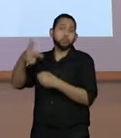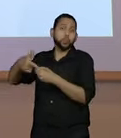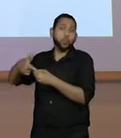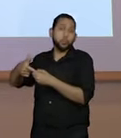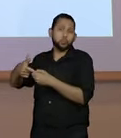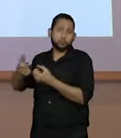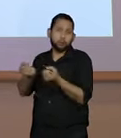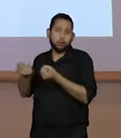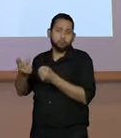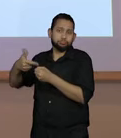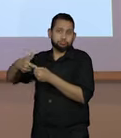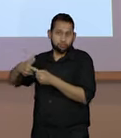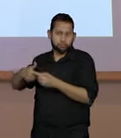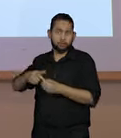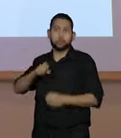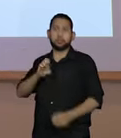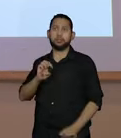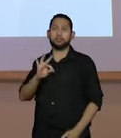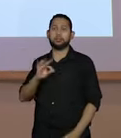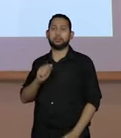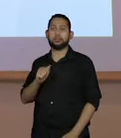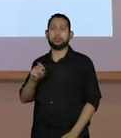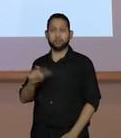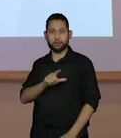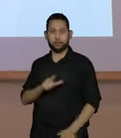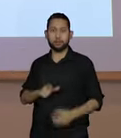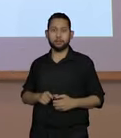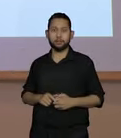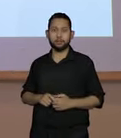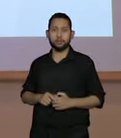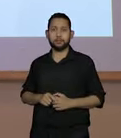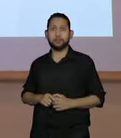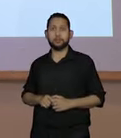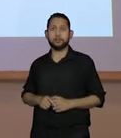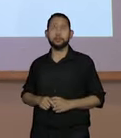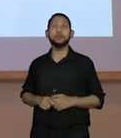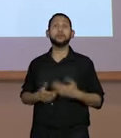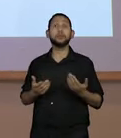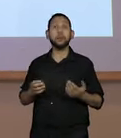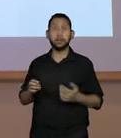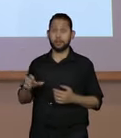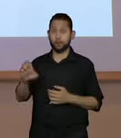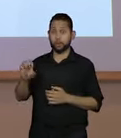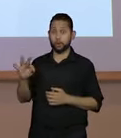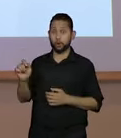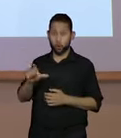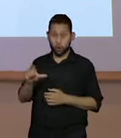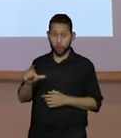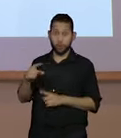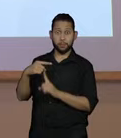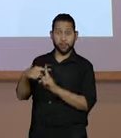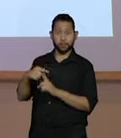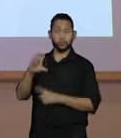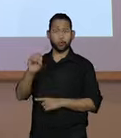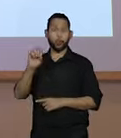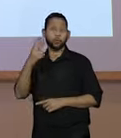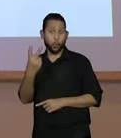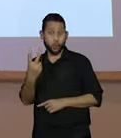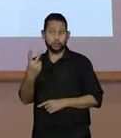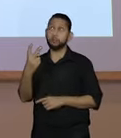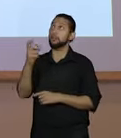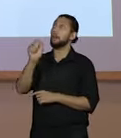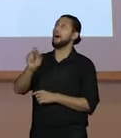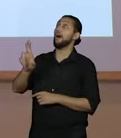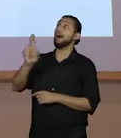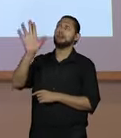seria o etanol. O etanol, então, reagindo com o oxigênio, que